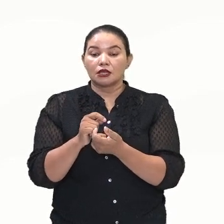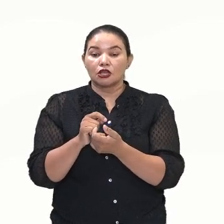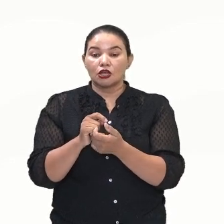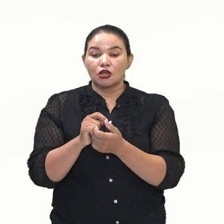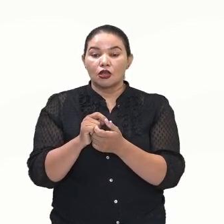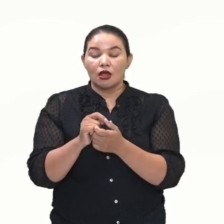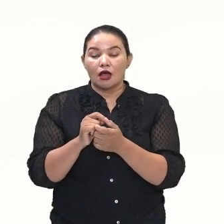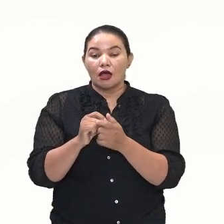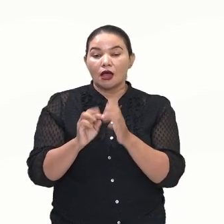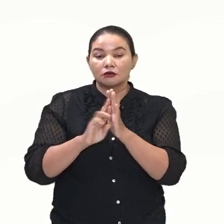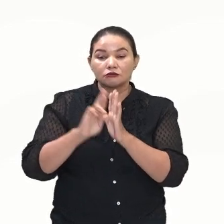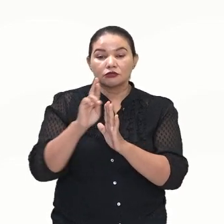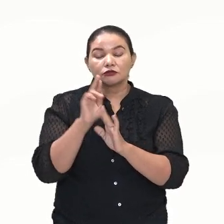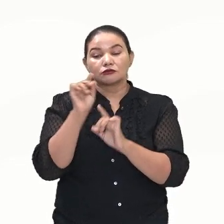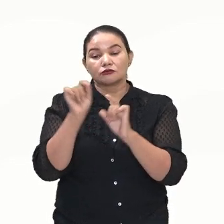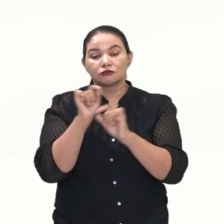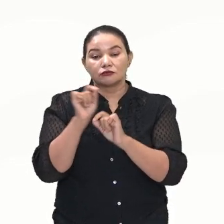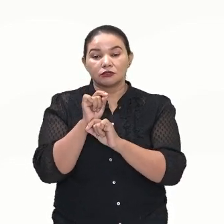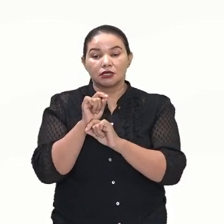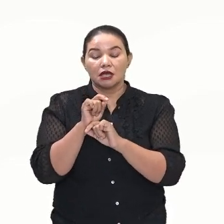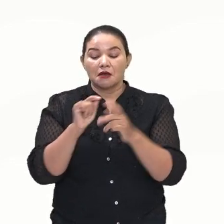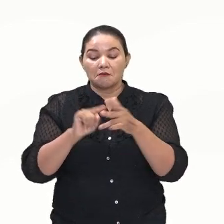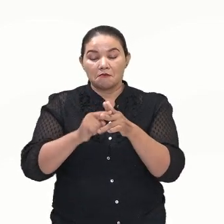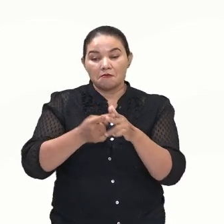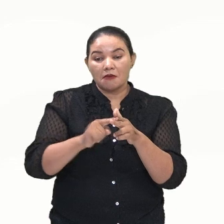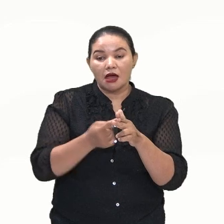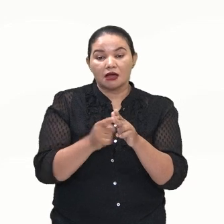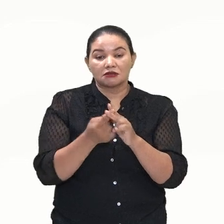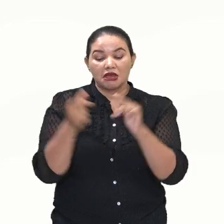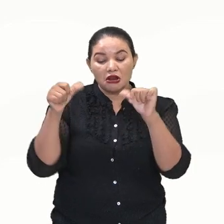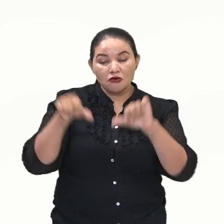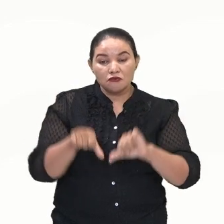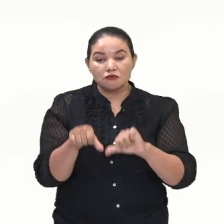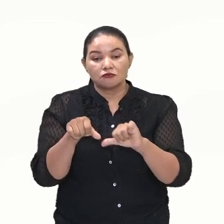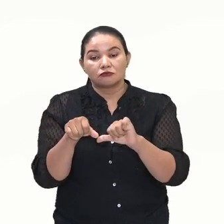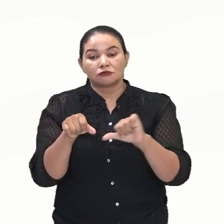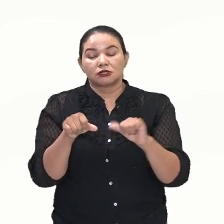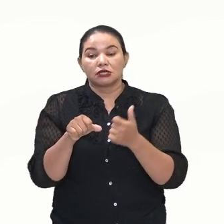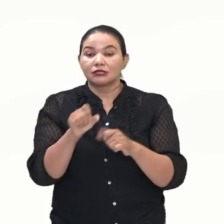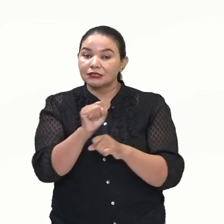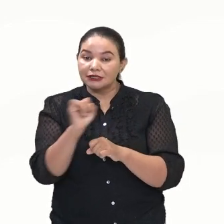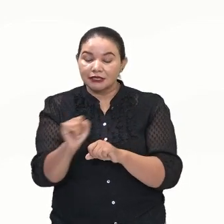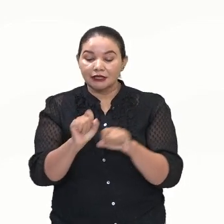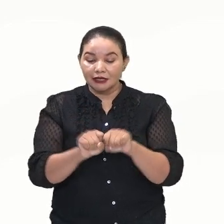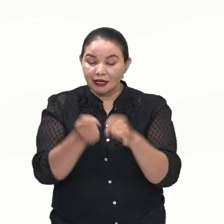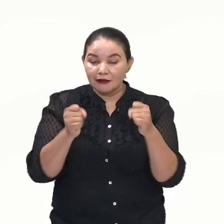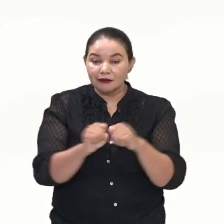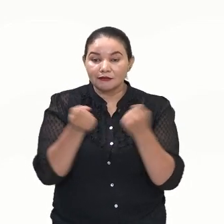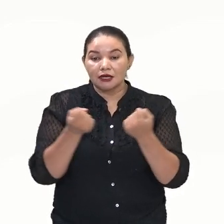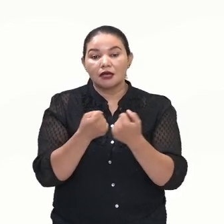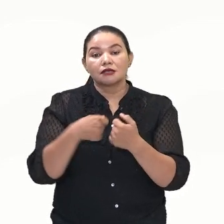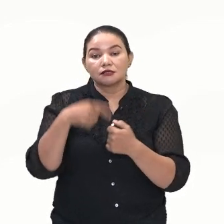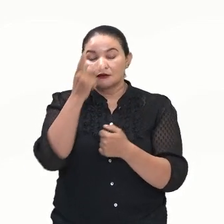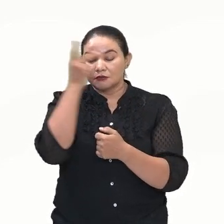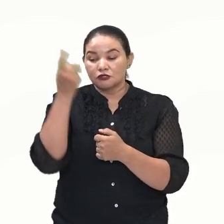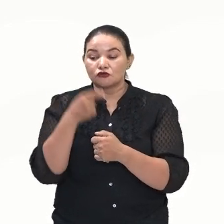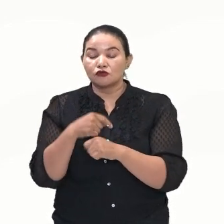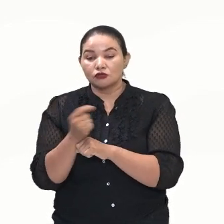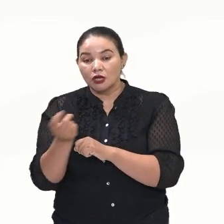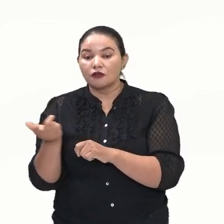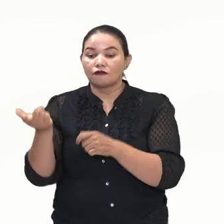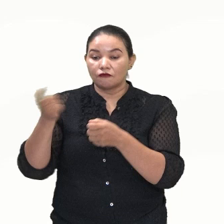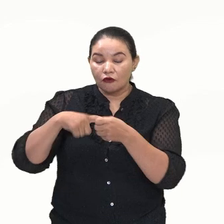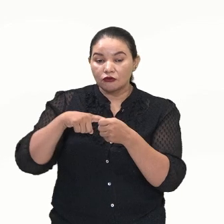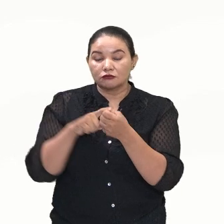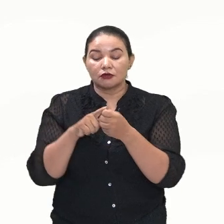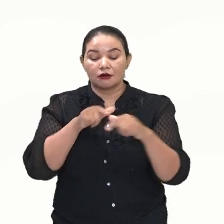seus trabalhos, o seu sustento, seriam as máquinas. Então, se não tivessem as máquinas, as pessoas retornariam aos seus